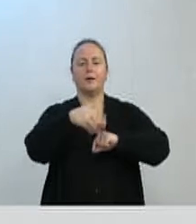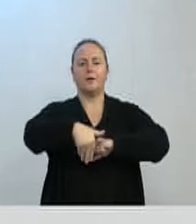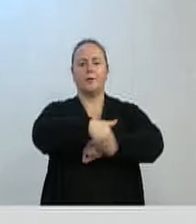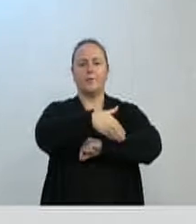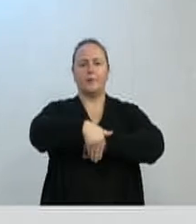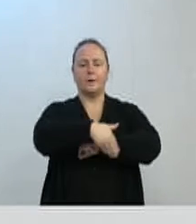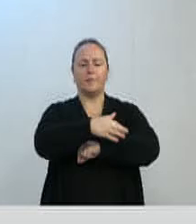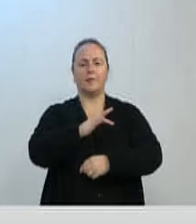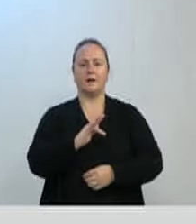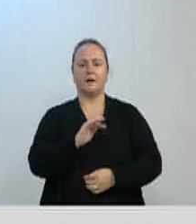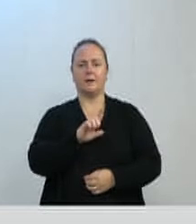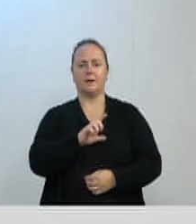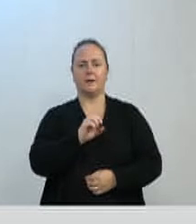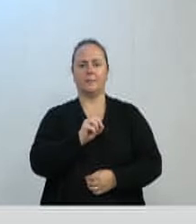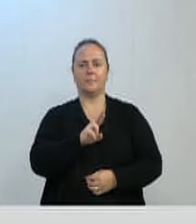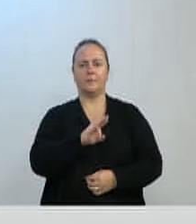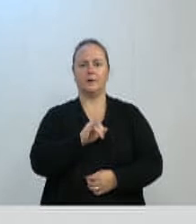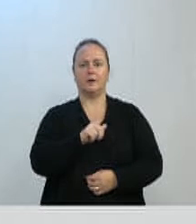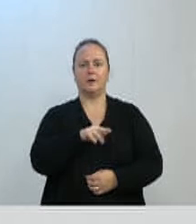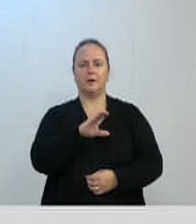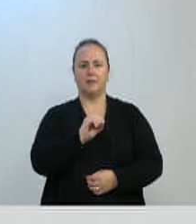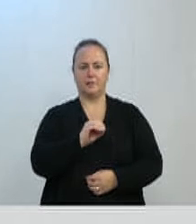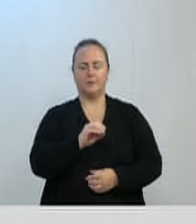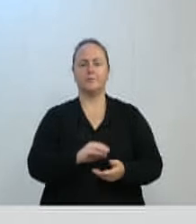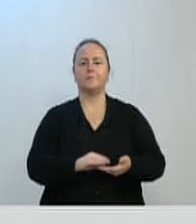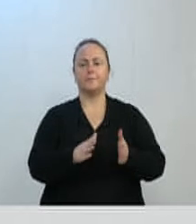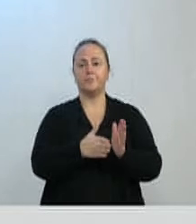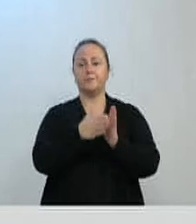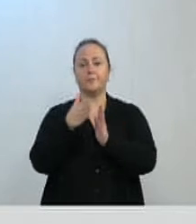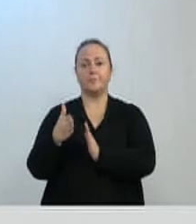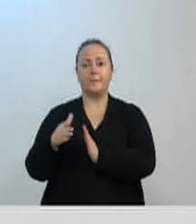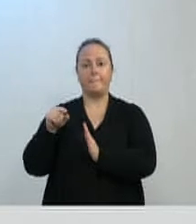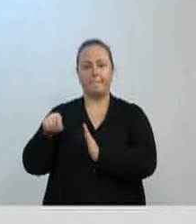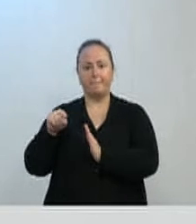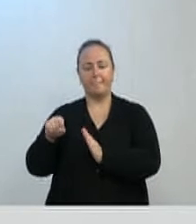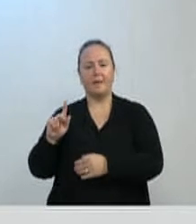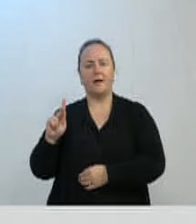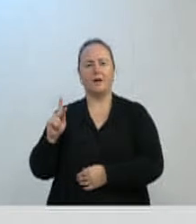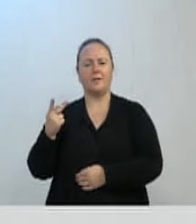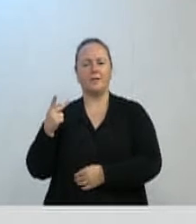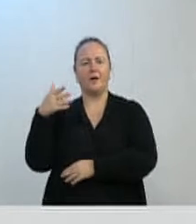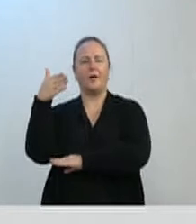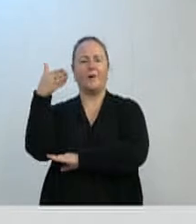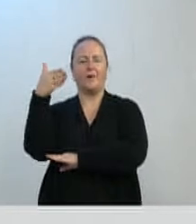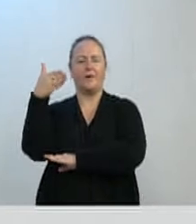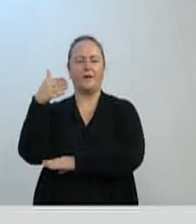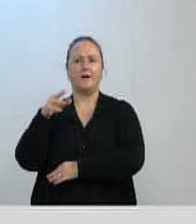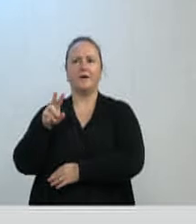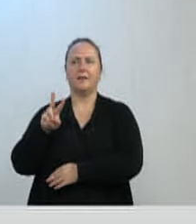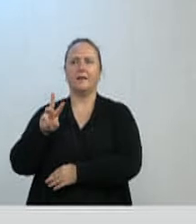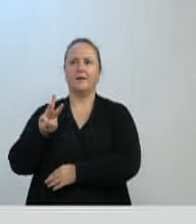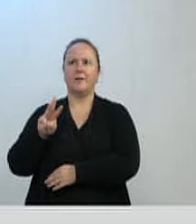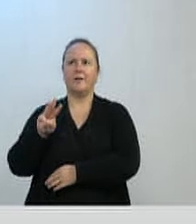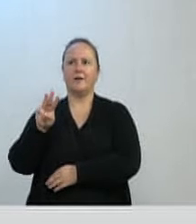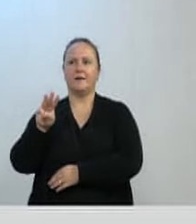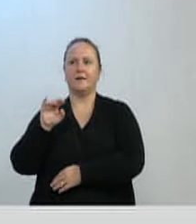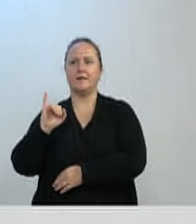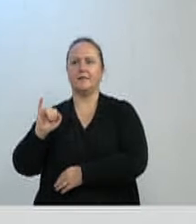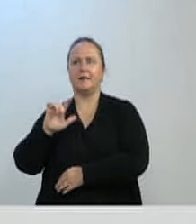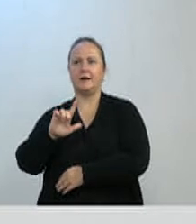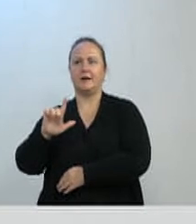E em algumas situações, assim como o Hotel Ville, aquele da foto da esquerda, que está